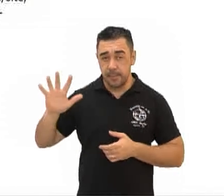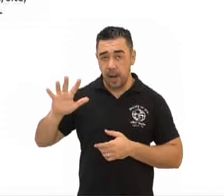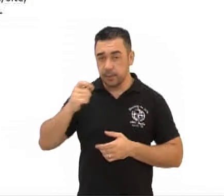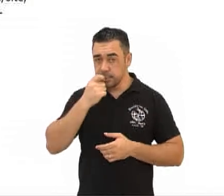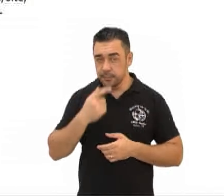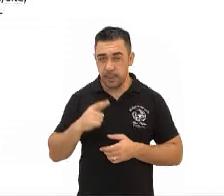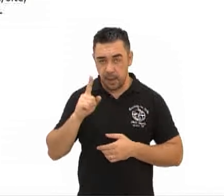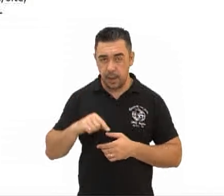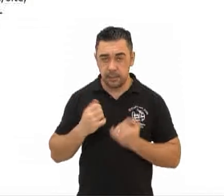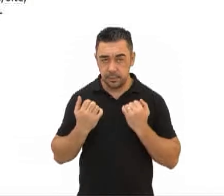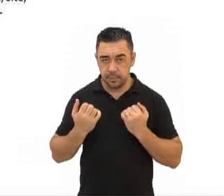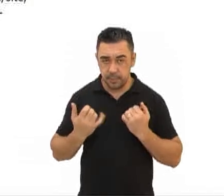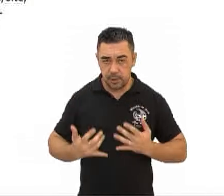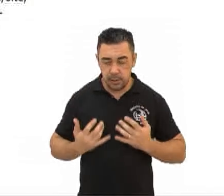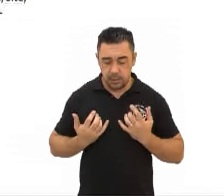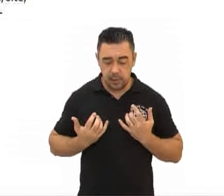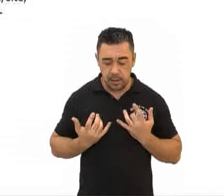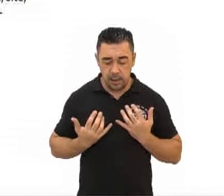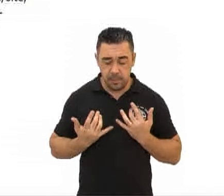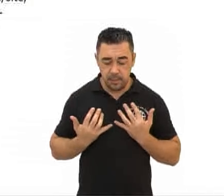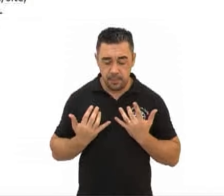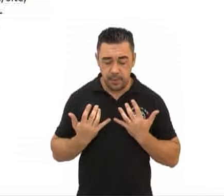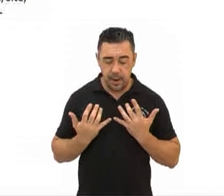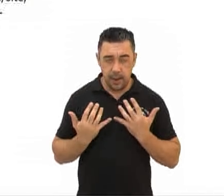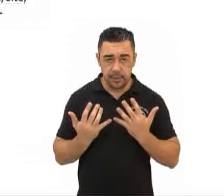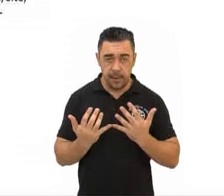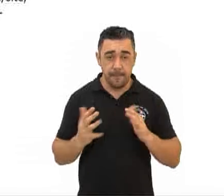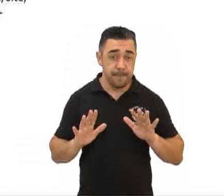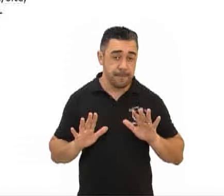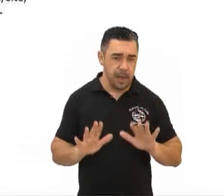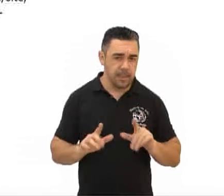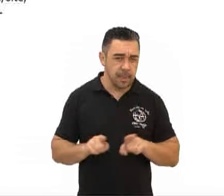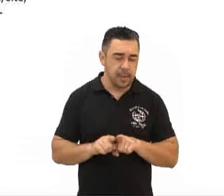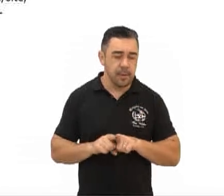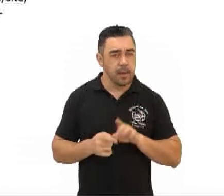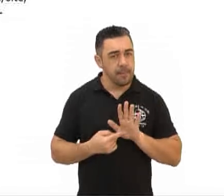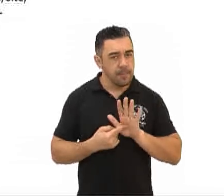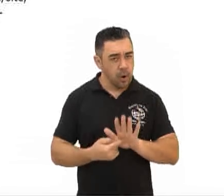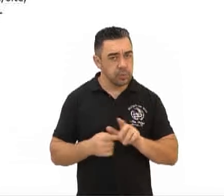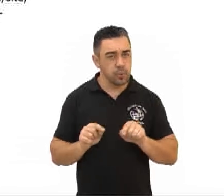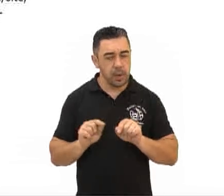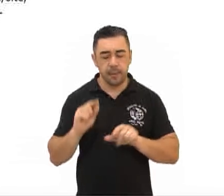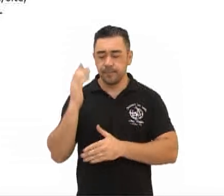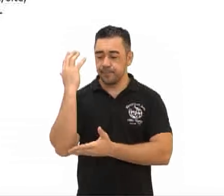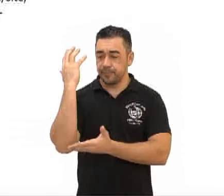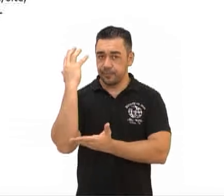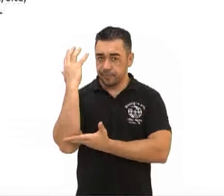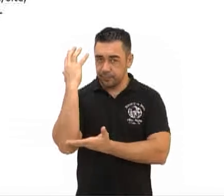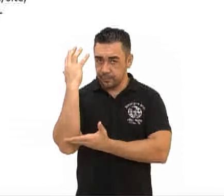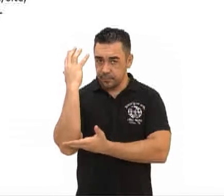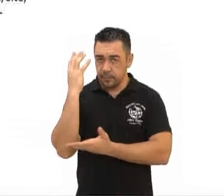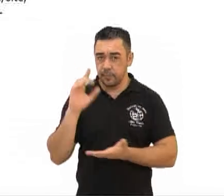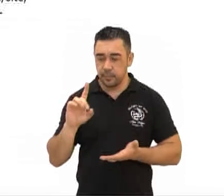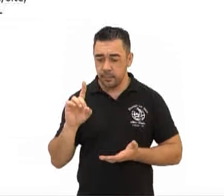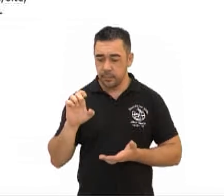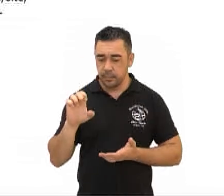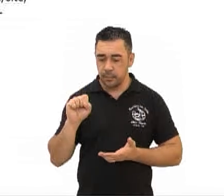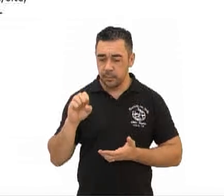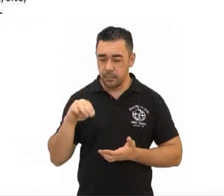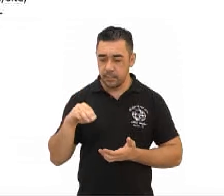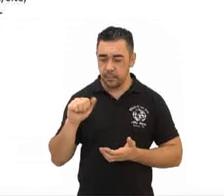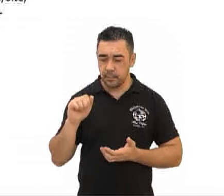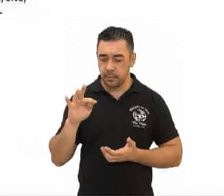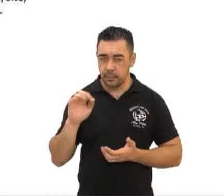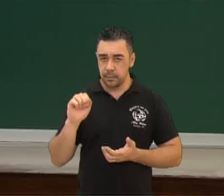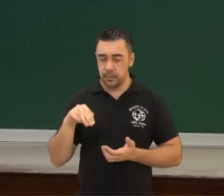às queimadas, nós podemos observar as queimadas, mas ela também se refere ao desmatamento. Então,